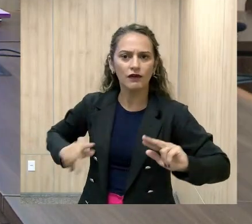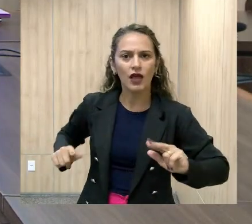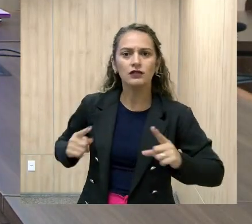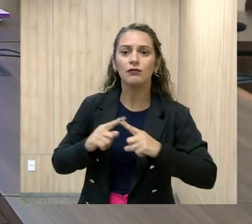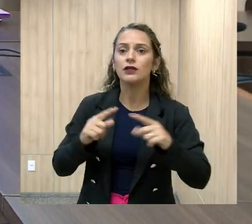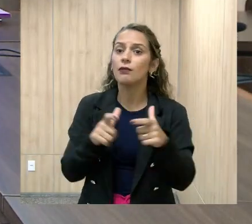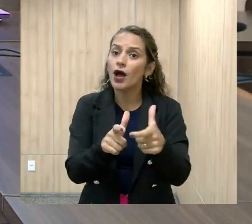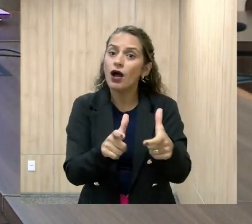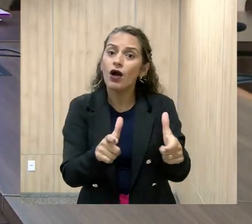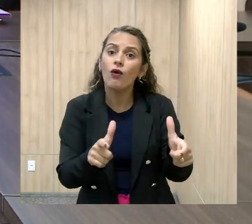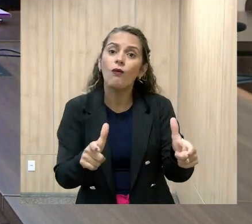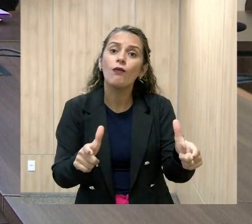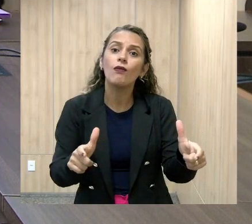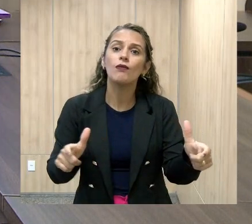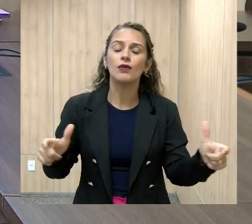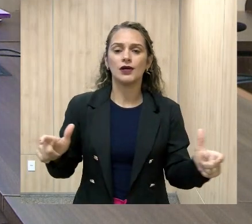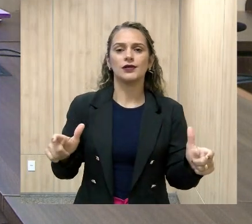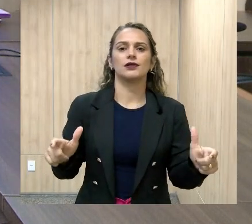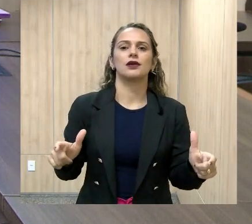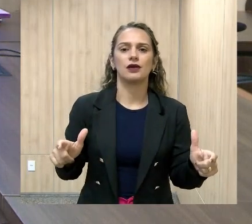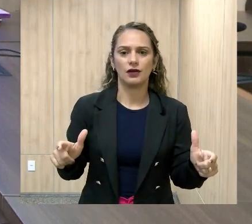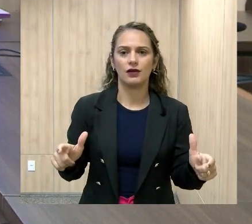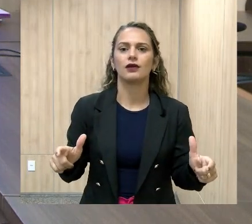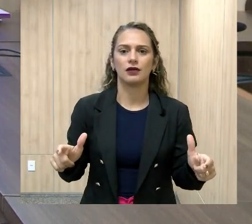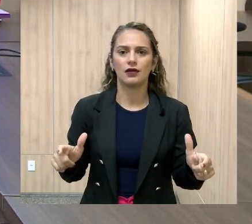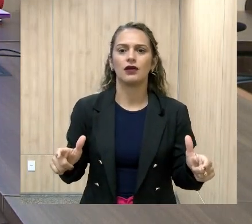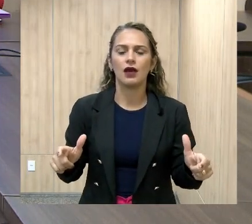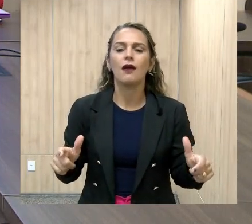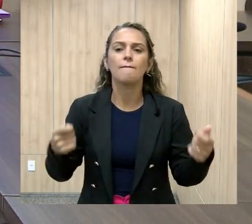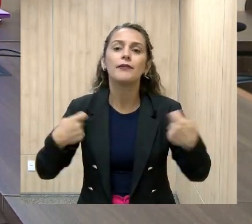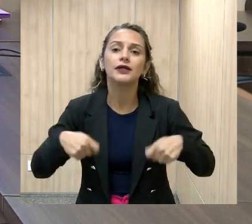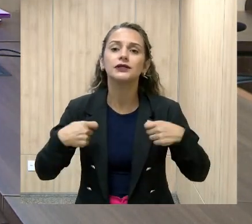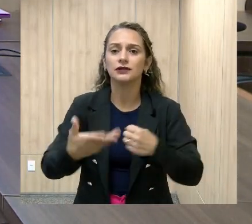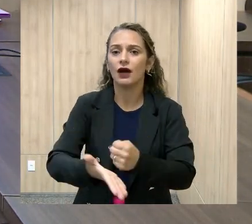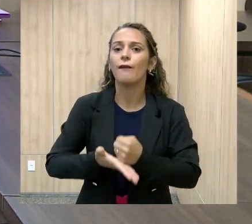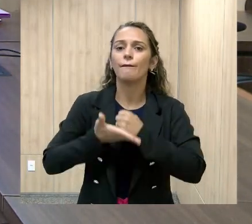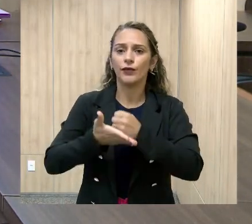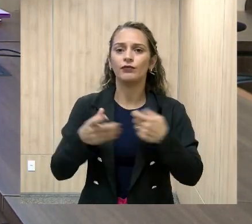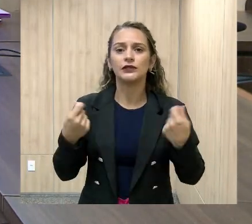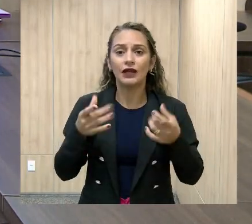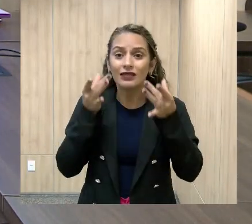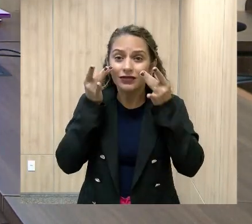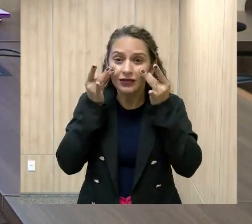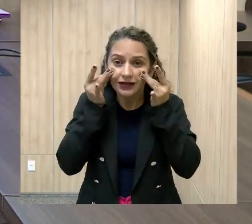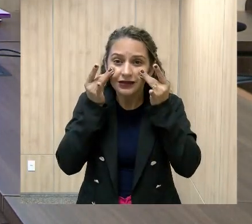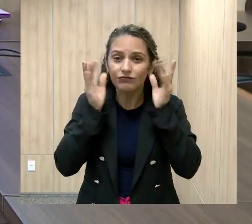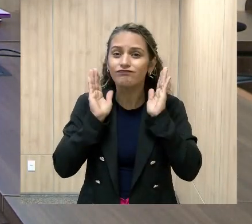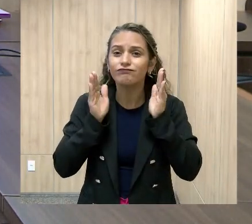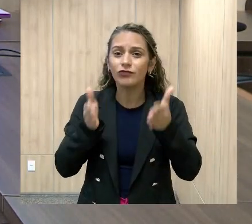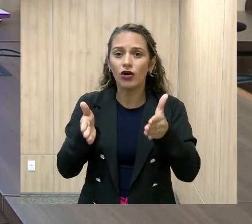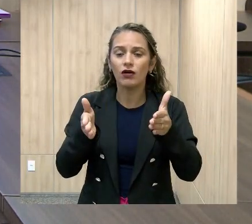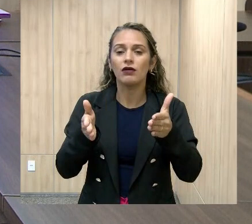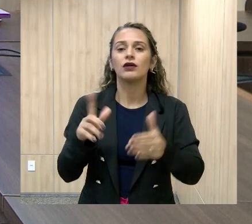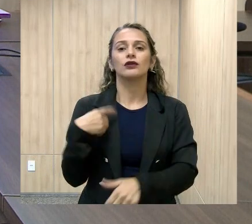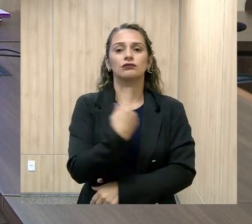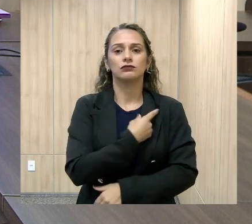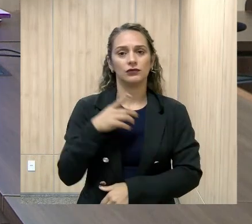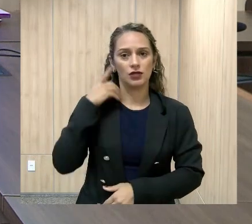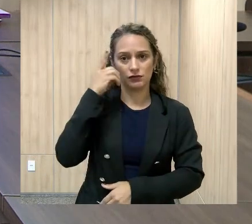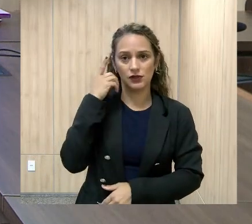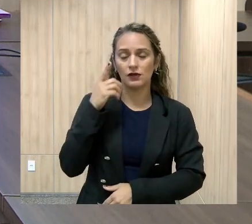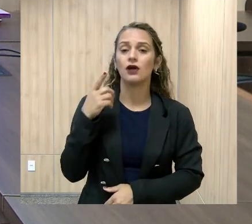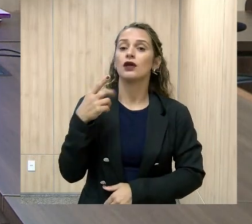poderia até nominados como hipossuficiente precisam do apoio precisam dar atenção e nós